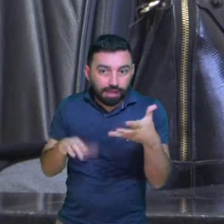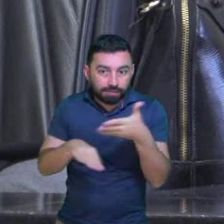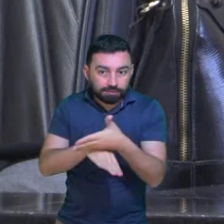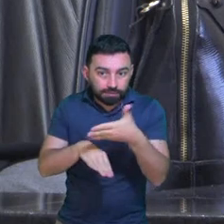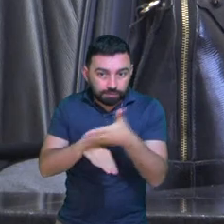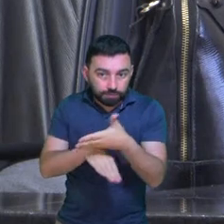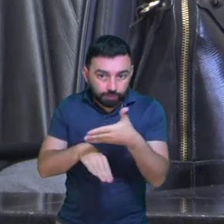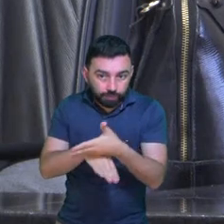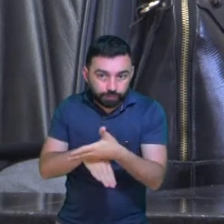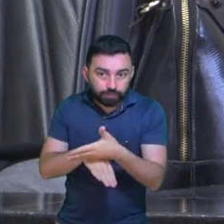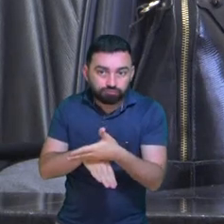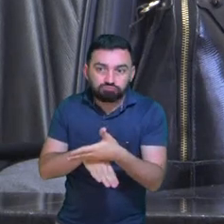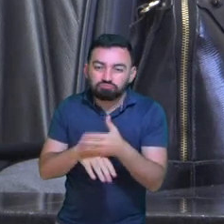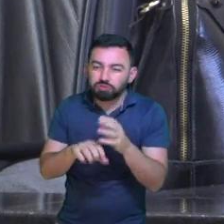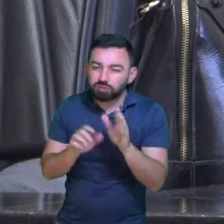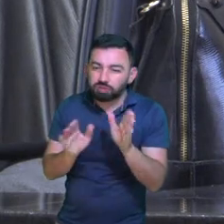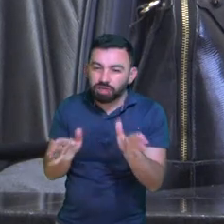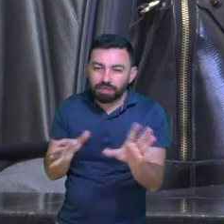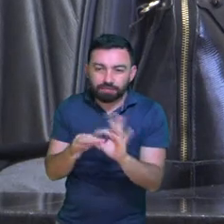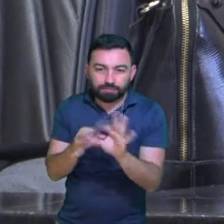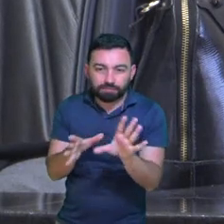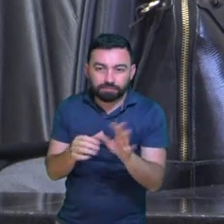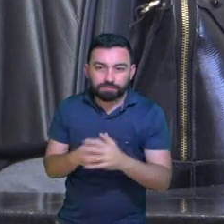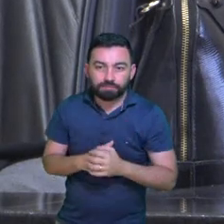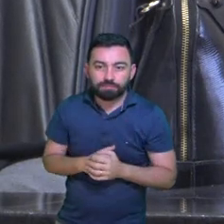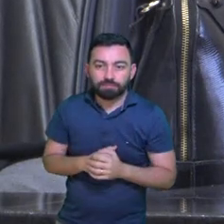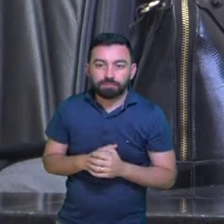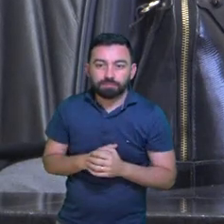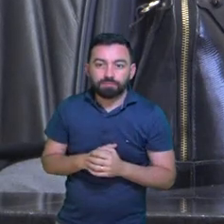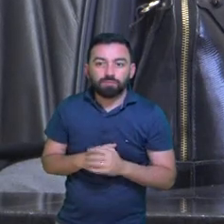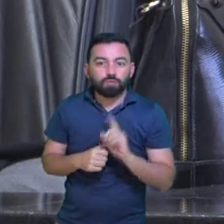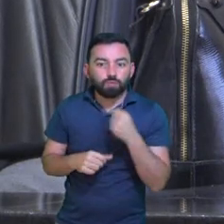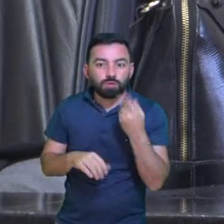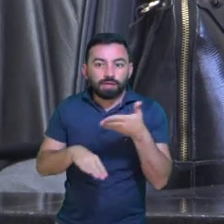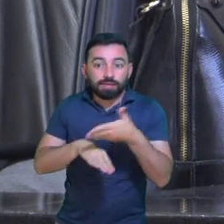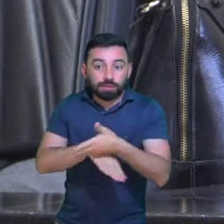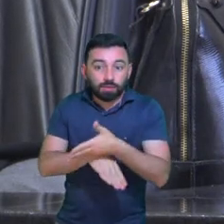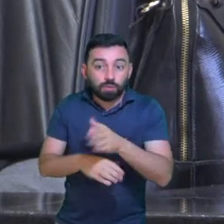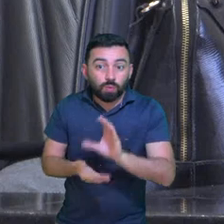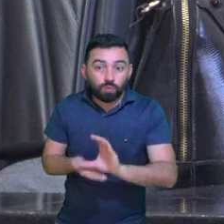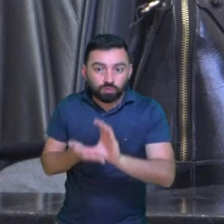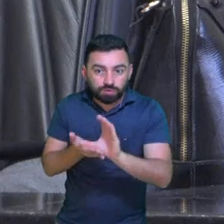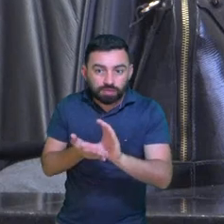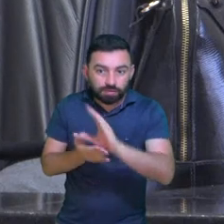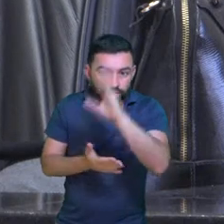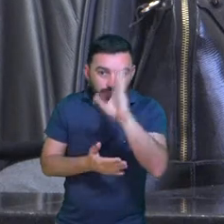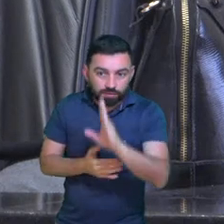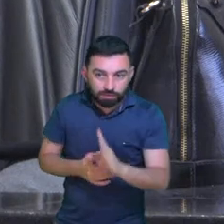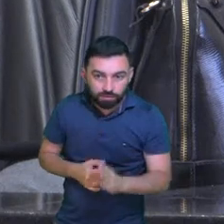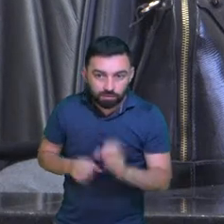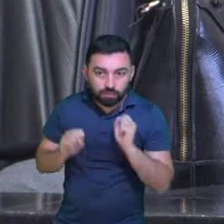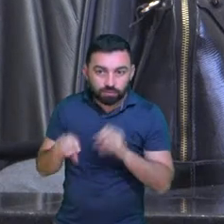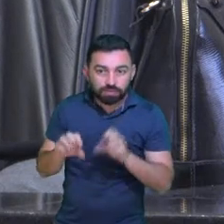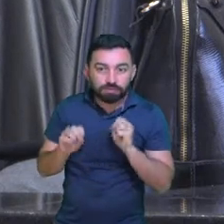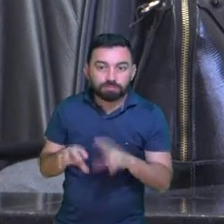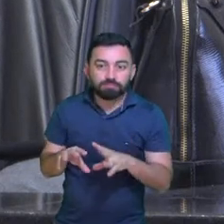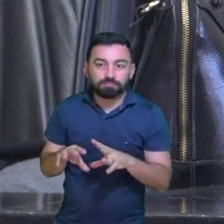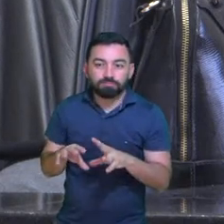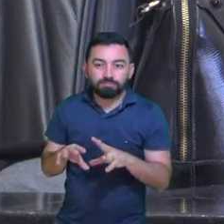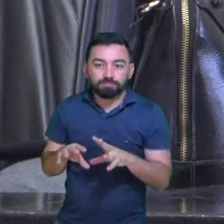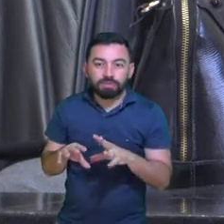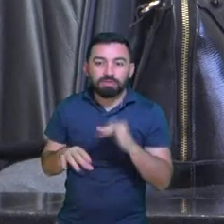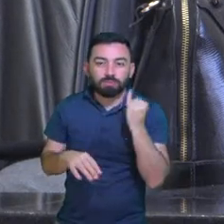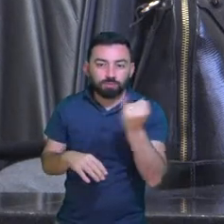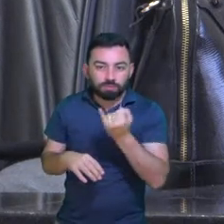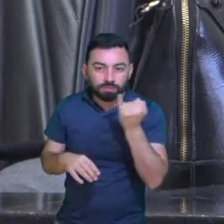vocês tá aí a gente entra no no Conselho Nacional de Educação o Conselho Nacional de Educação a gente eh é é importante